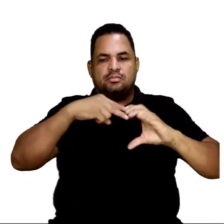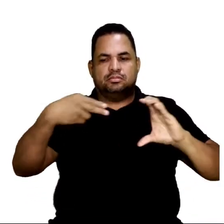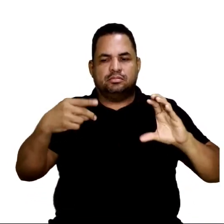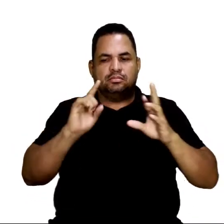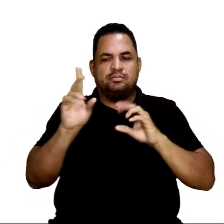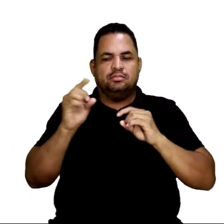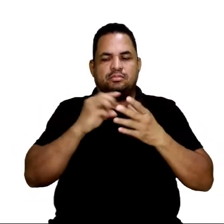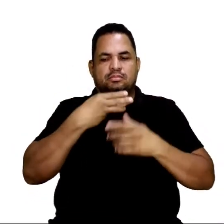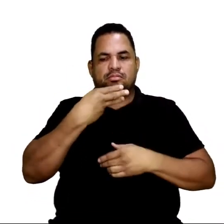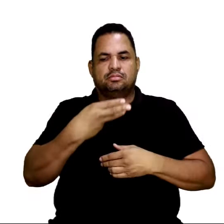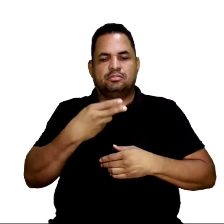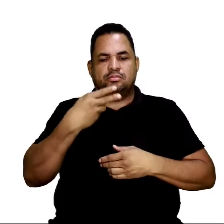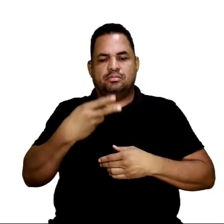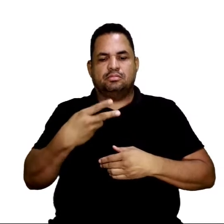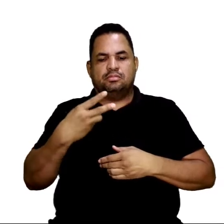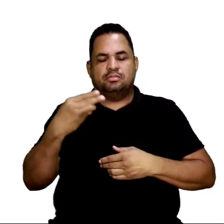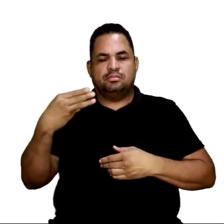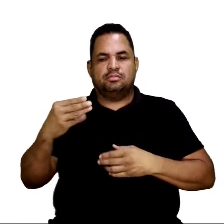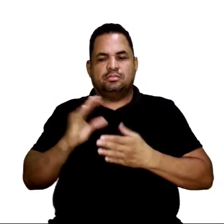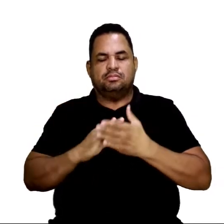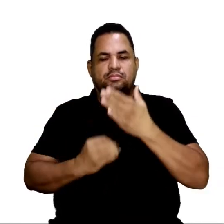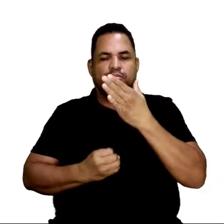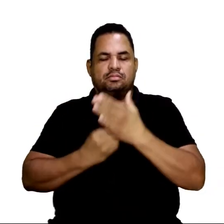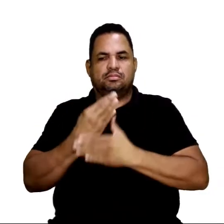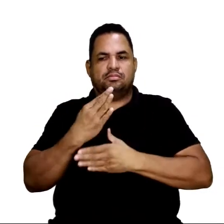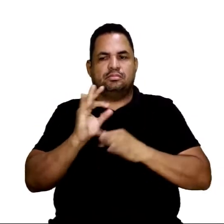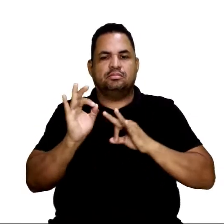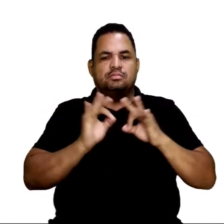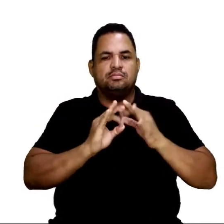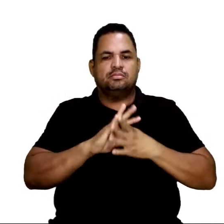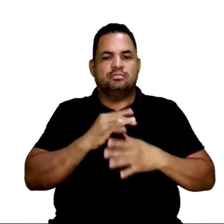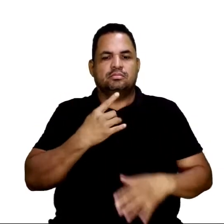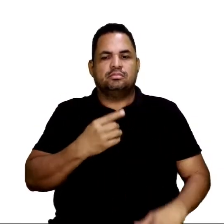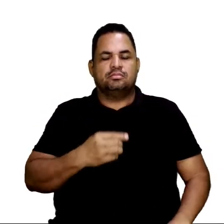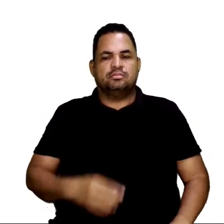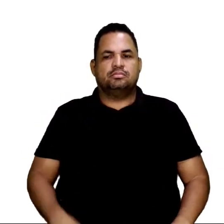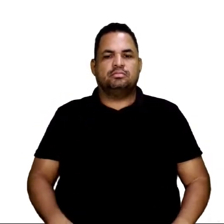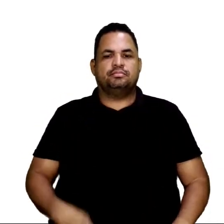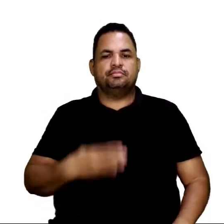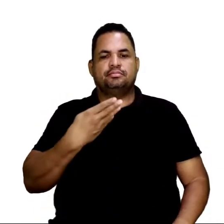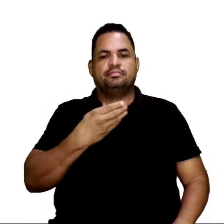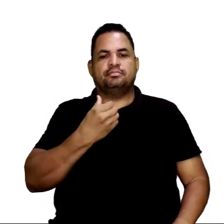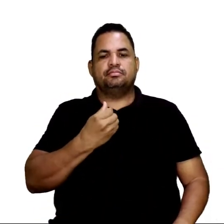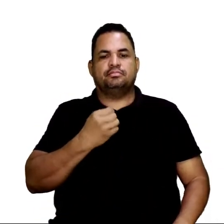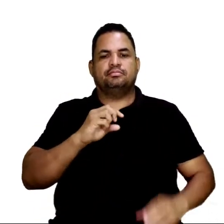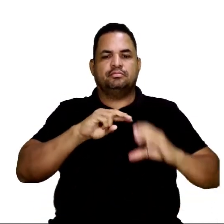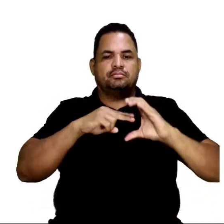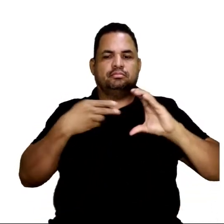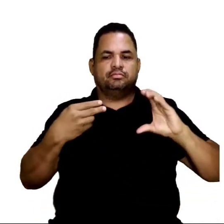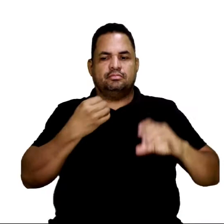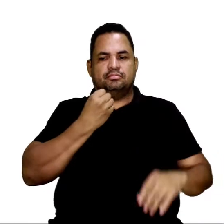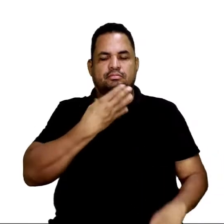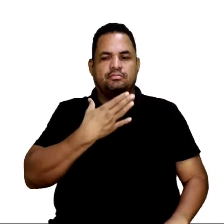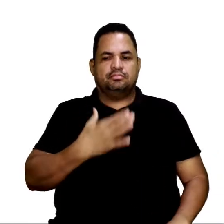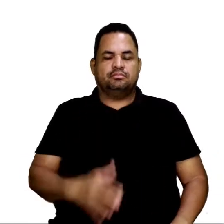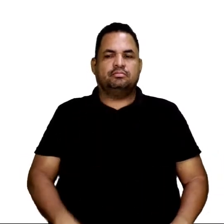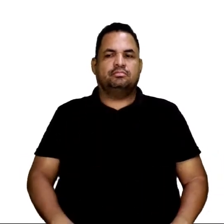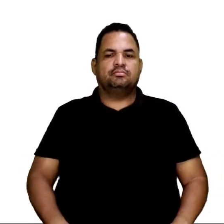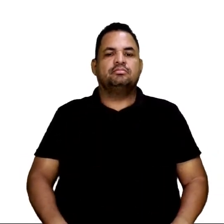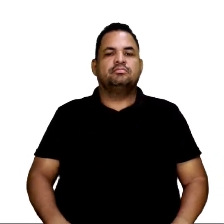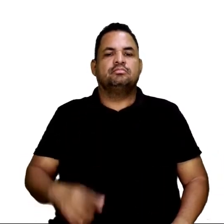23, fundiu-se e formou um organismo com 46 cromossomos. Tudo bem? Vão sofrer